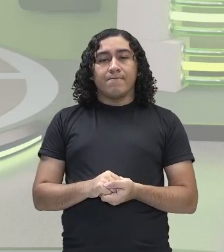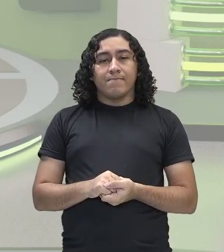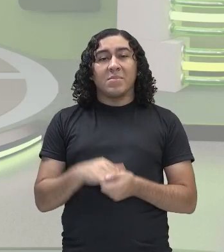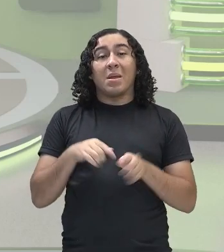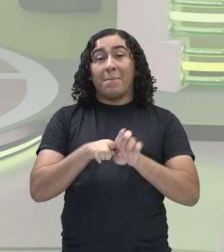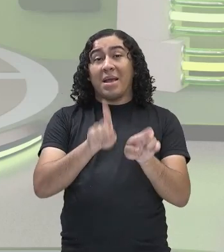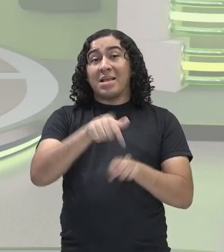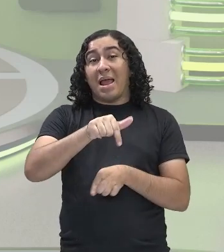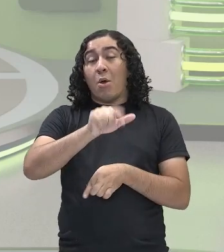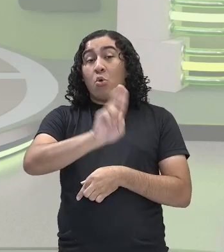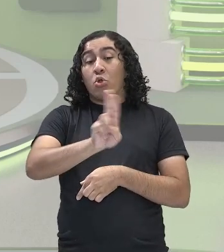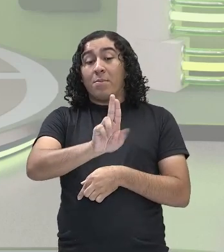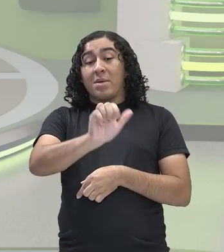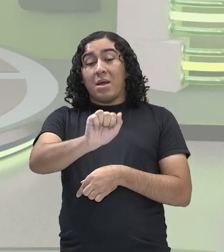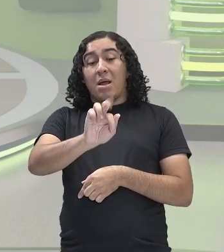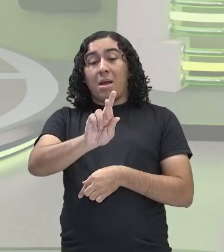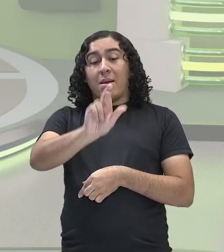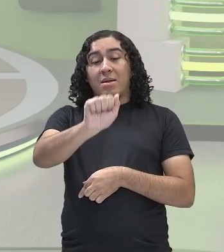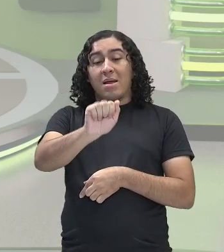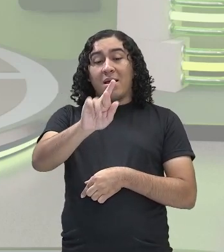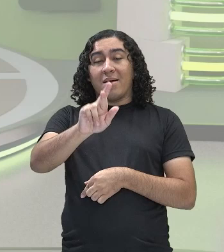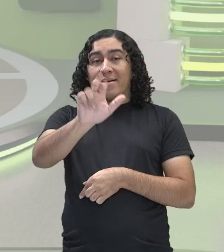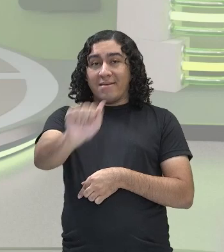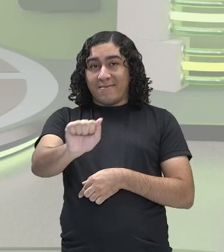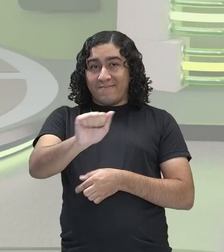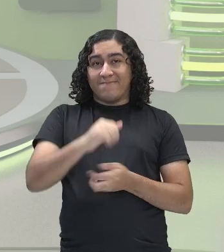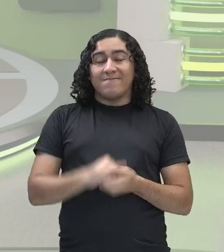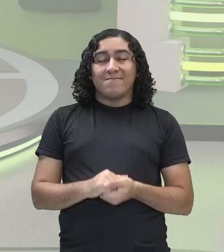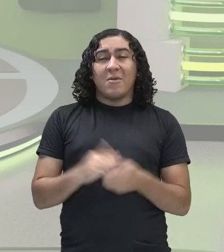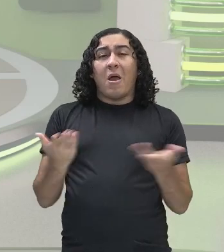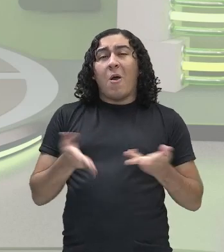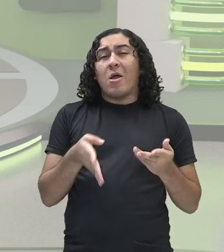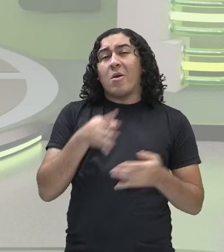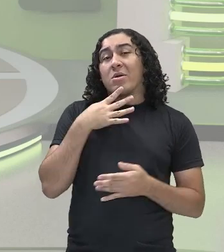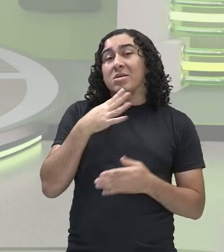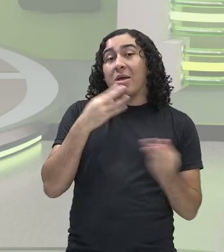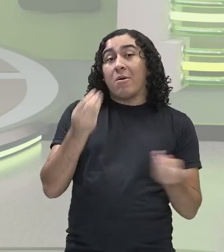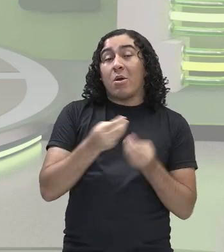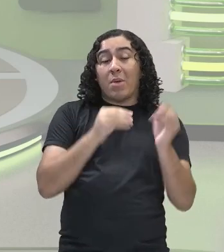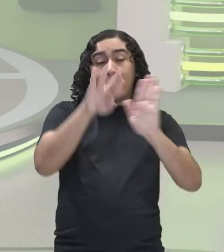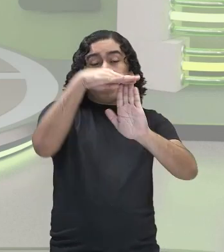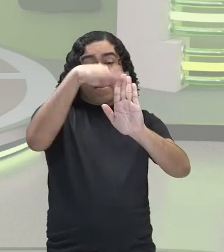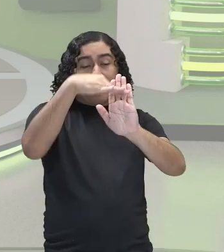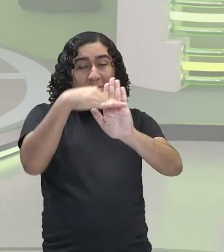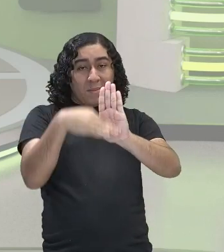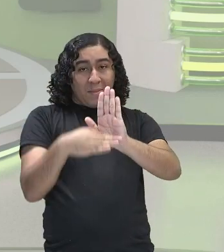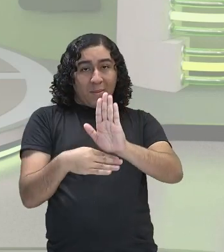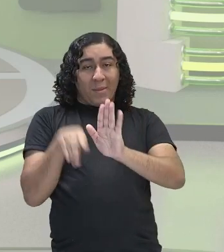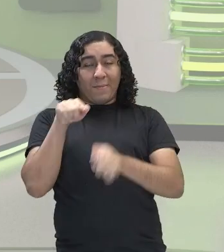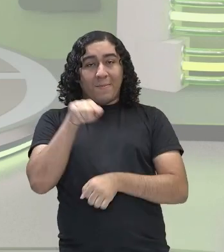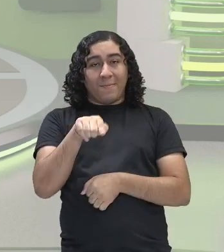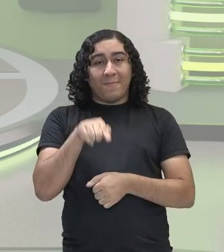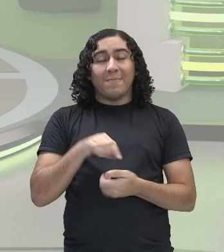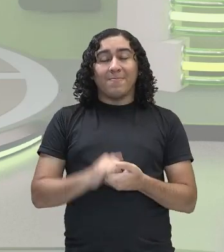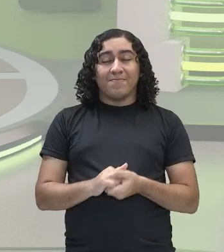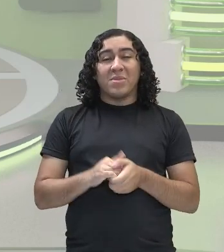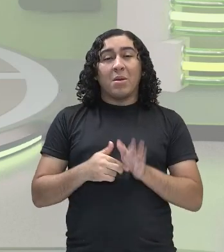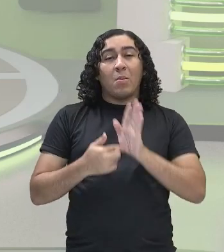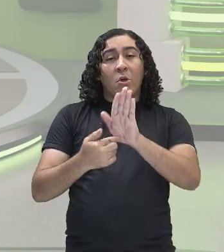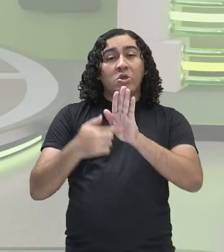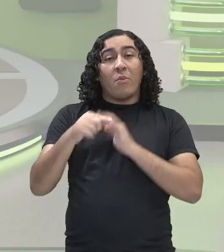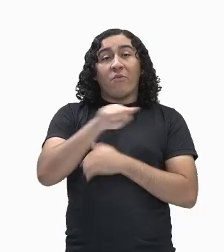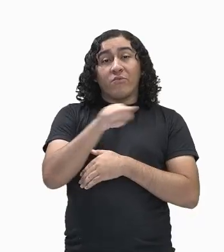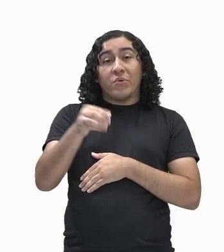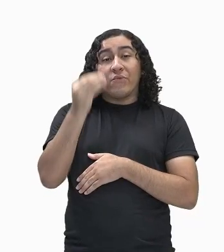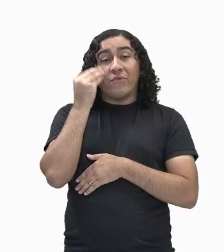arara, viu? Vamos entender um pouquinho sobre a classificação desse grupo mais recente, mostrando para vocês